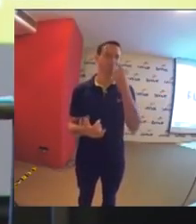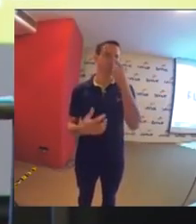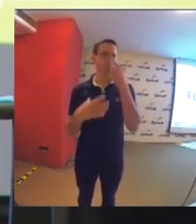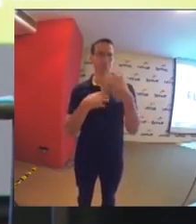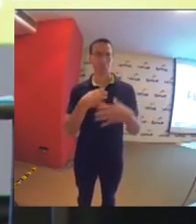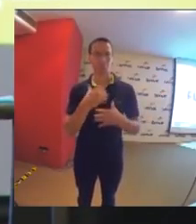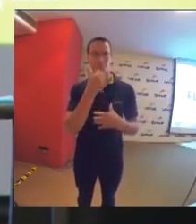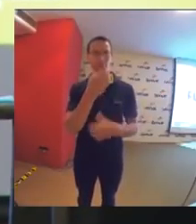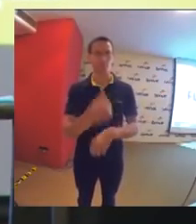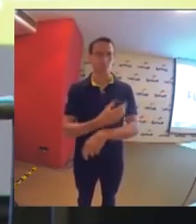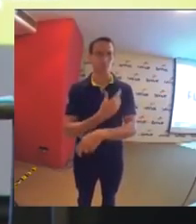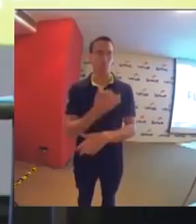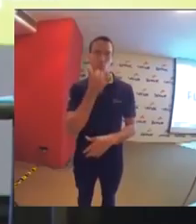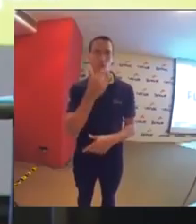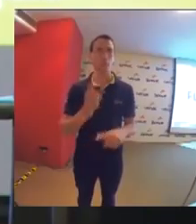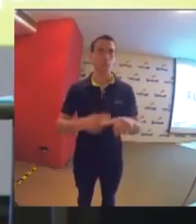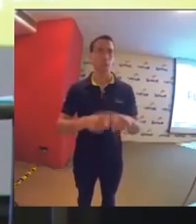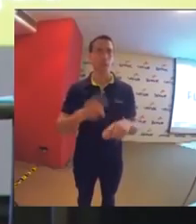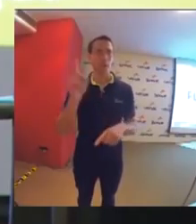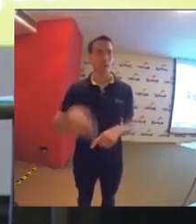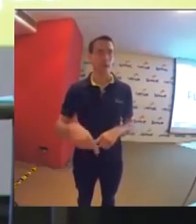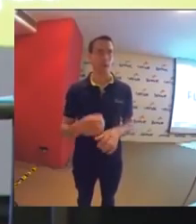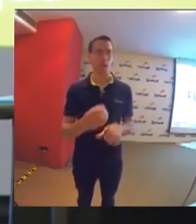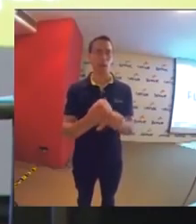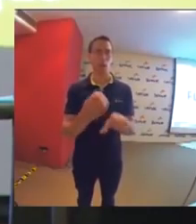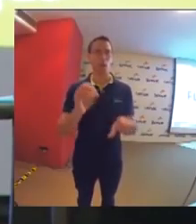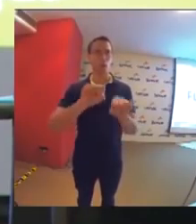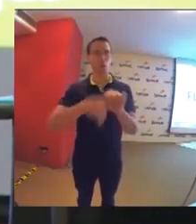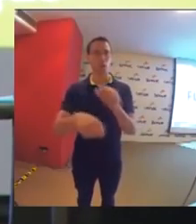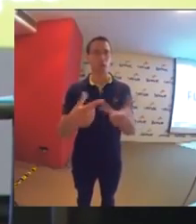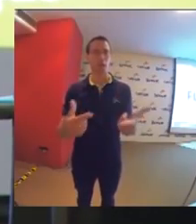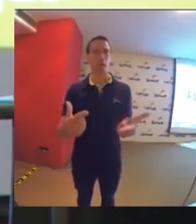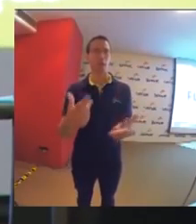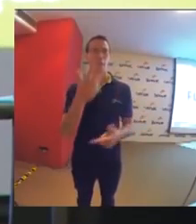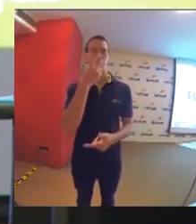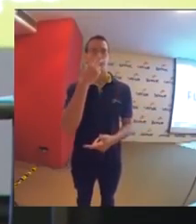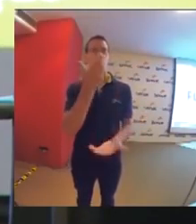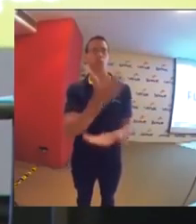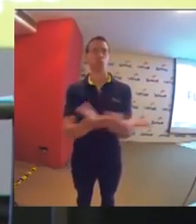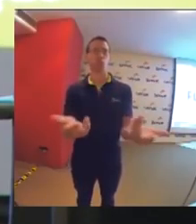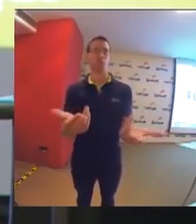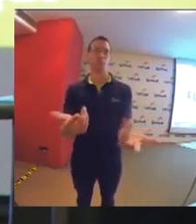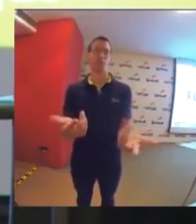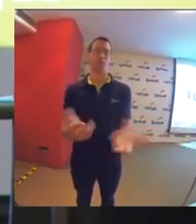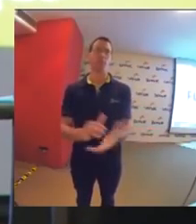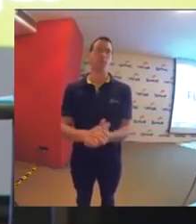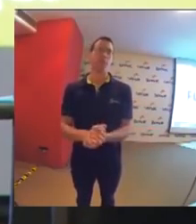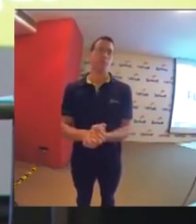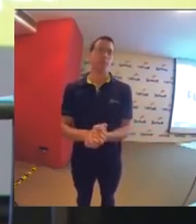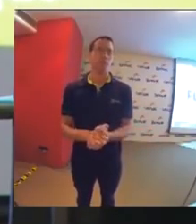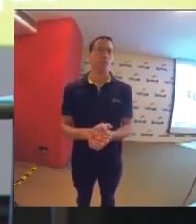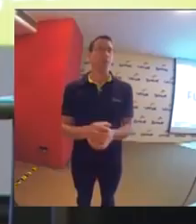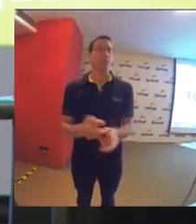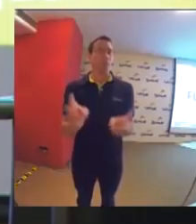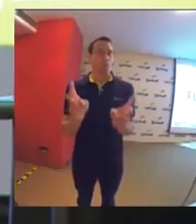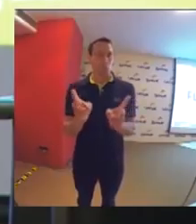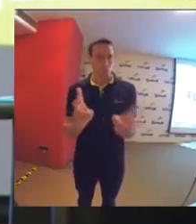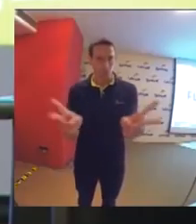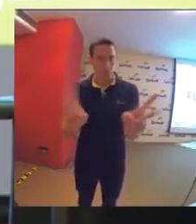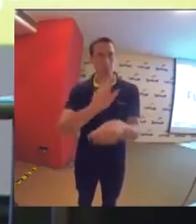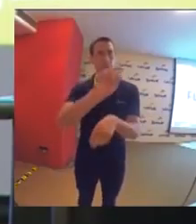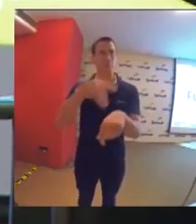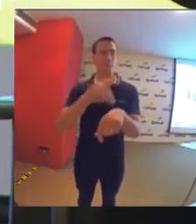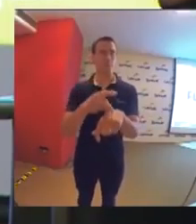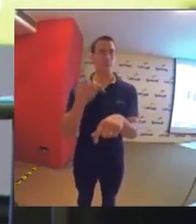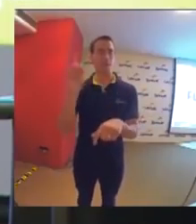com Canudos, que foi destruído por um genocida. E que se fosse continuar, hoje seríamos um país coeso, igualitário,